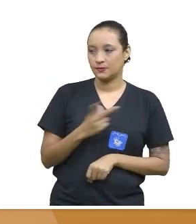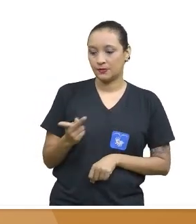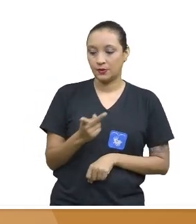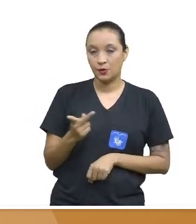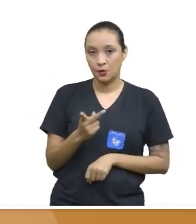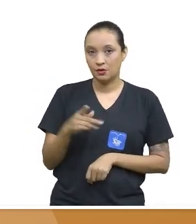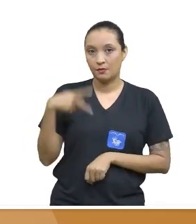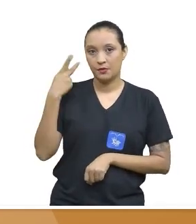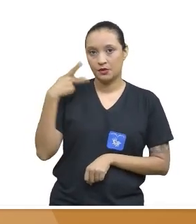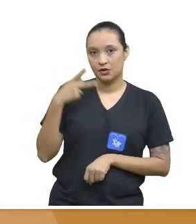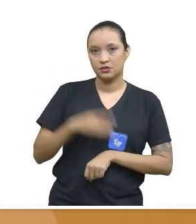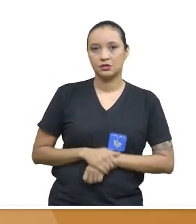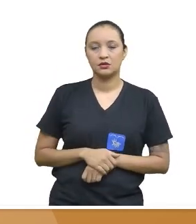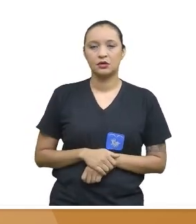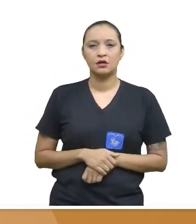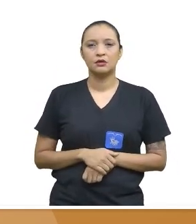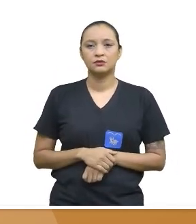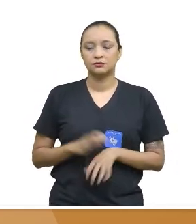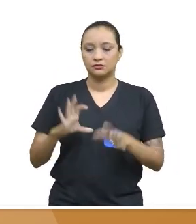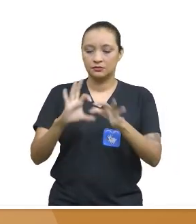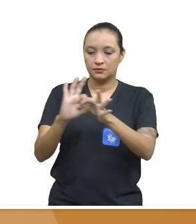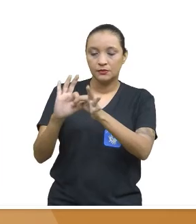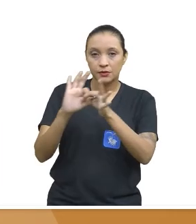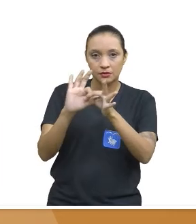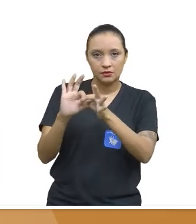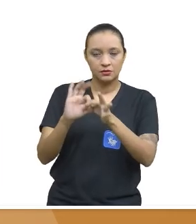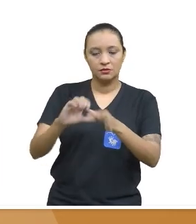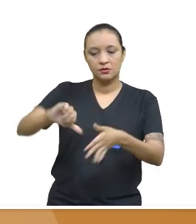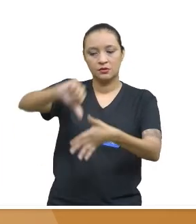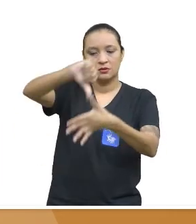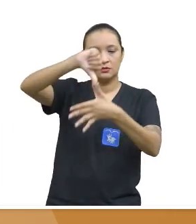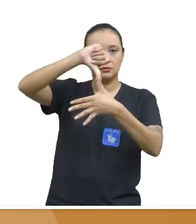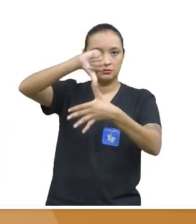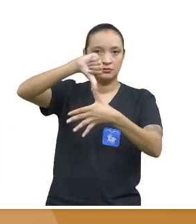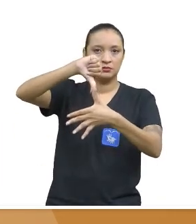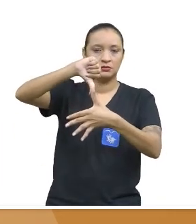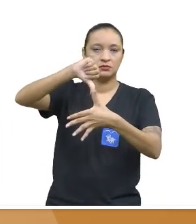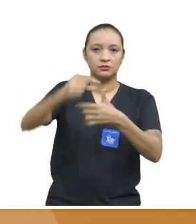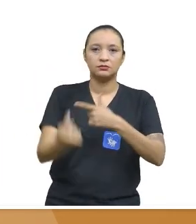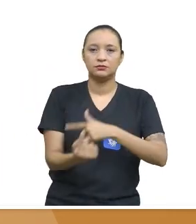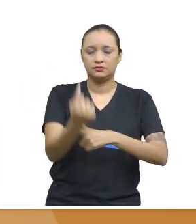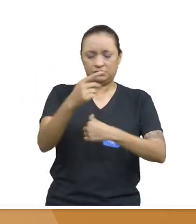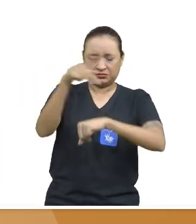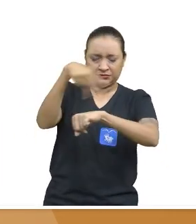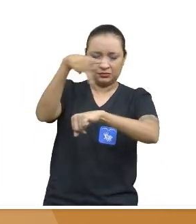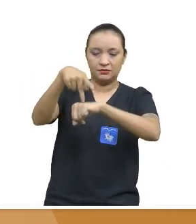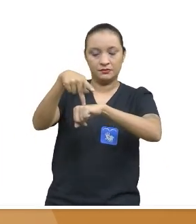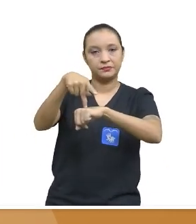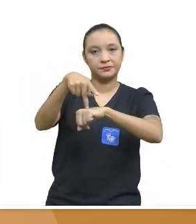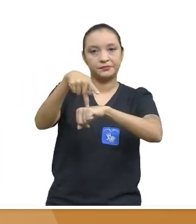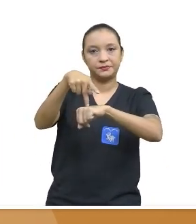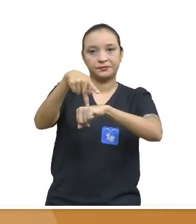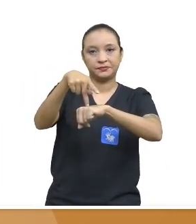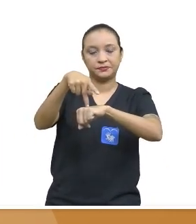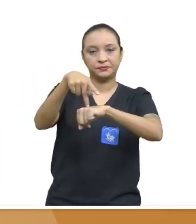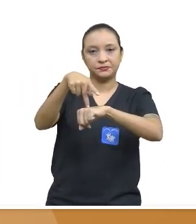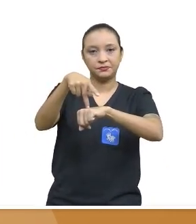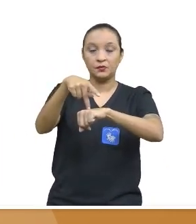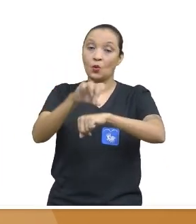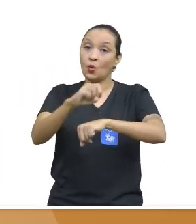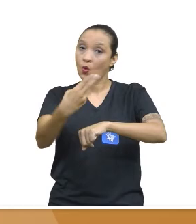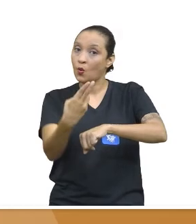unia toda a América em um único país, toda a América de fala espanhola em um único país, ou